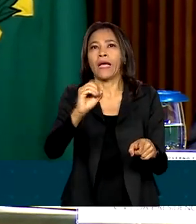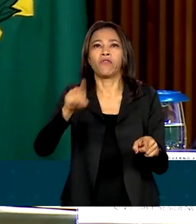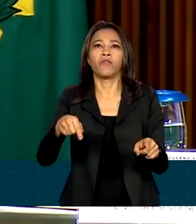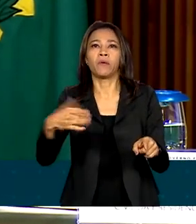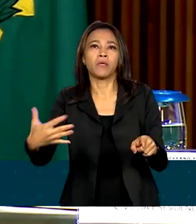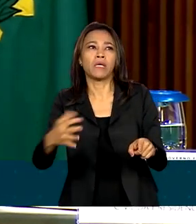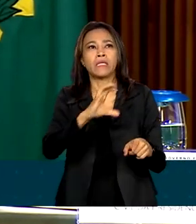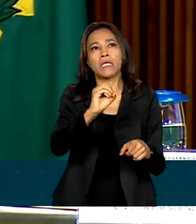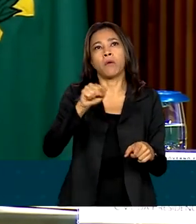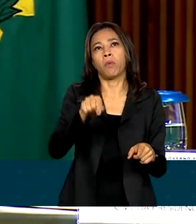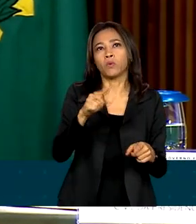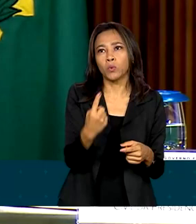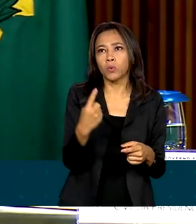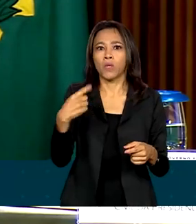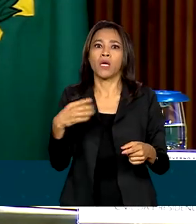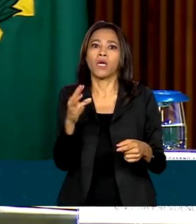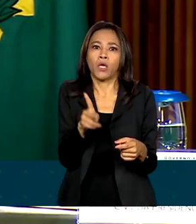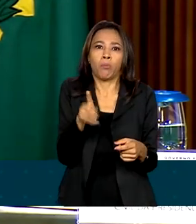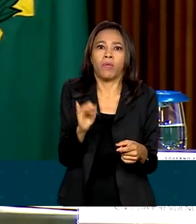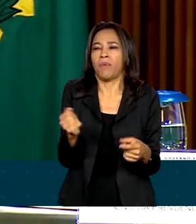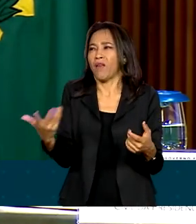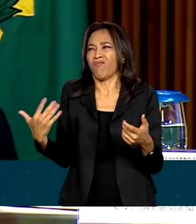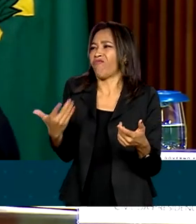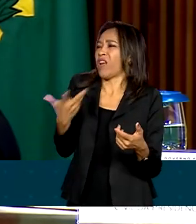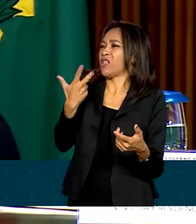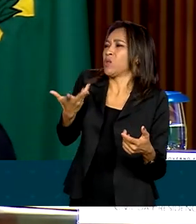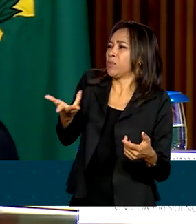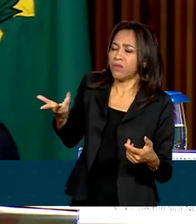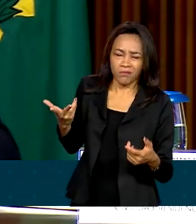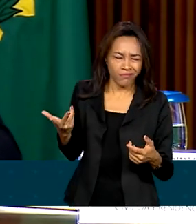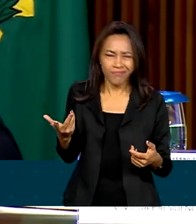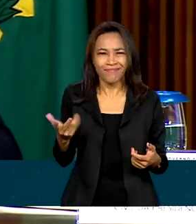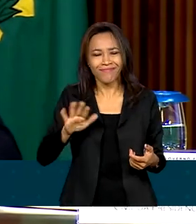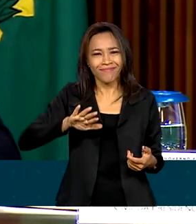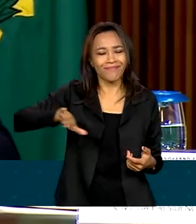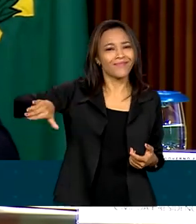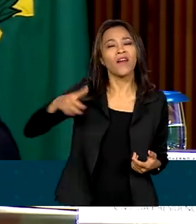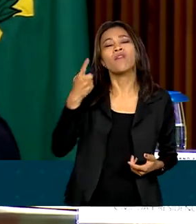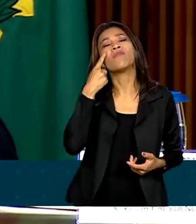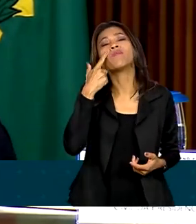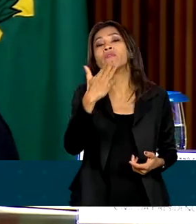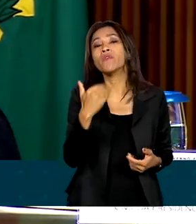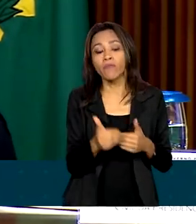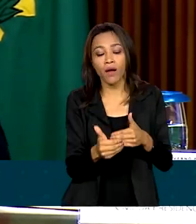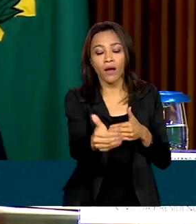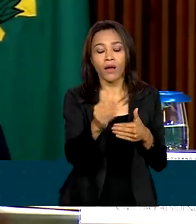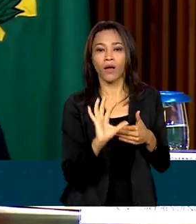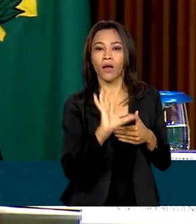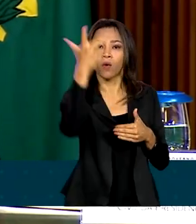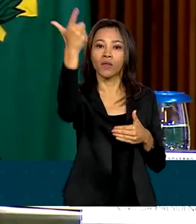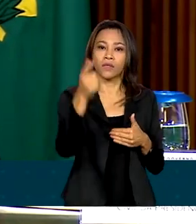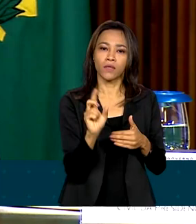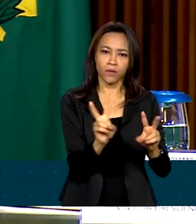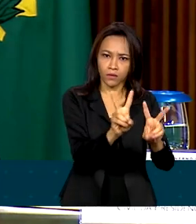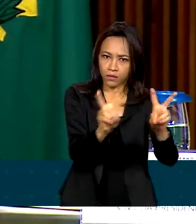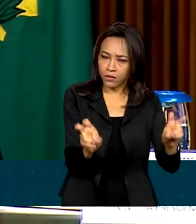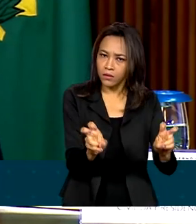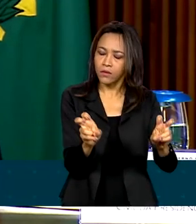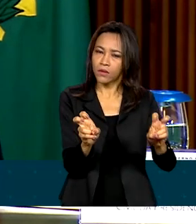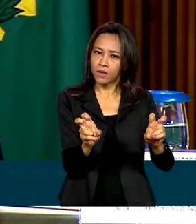das quantas, vamos ver o que vai acontecer quando a chamada economia